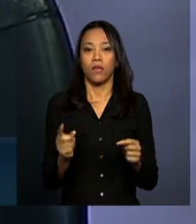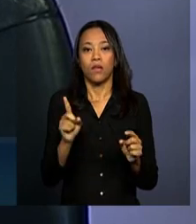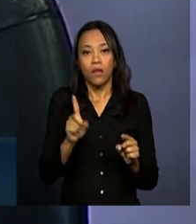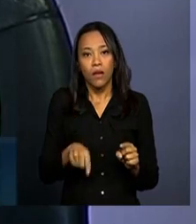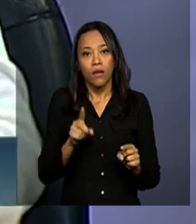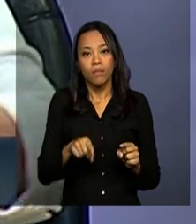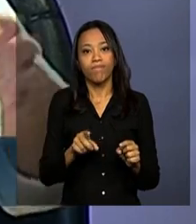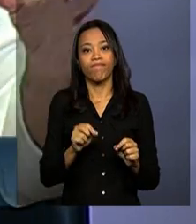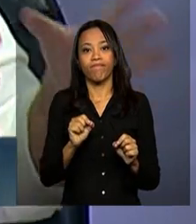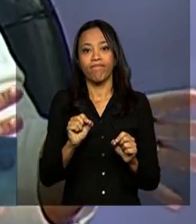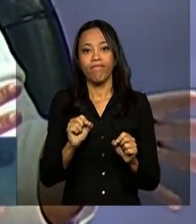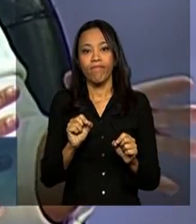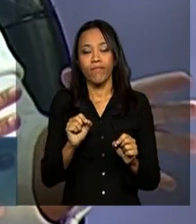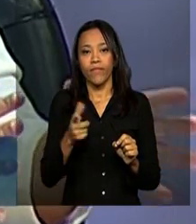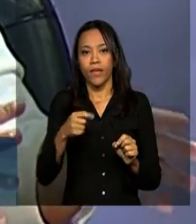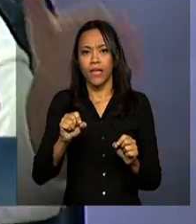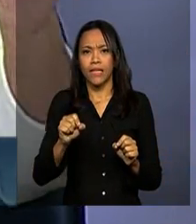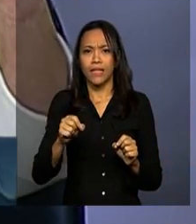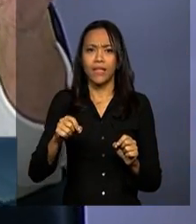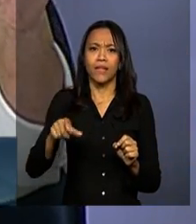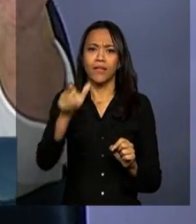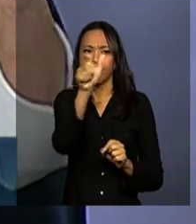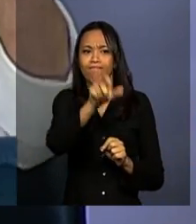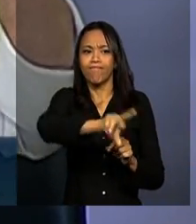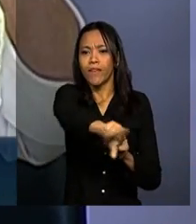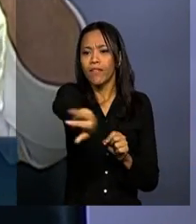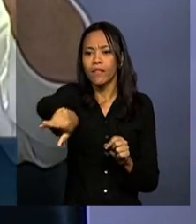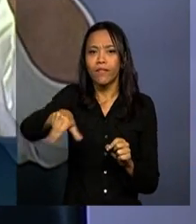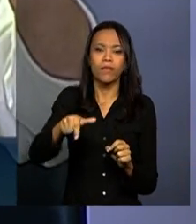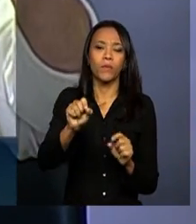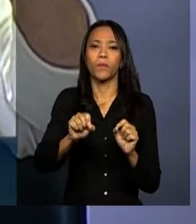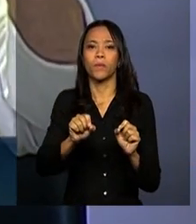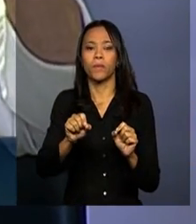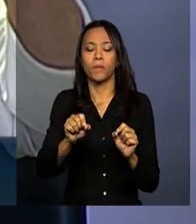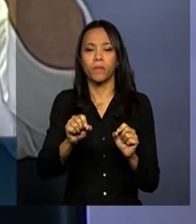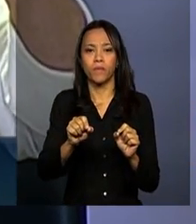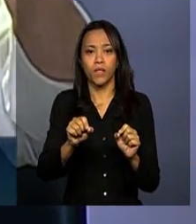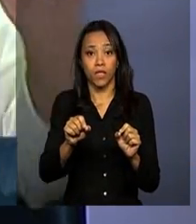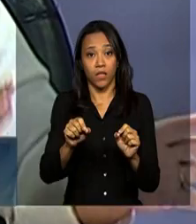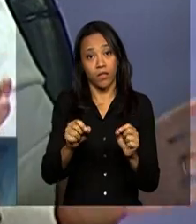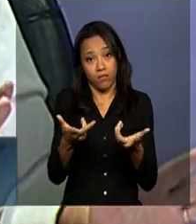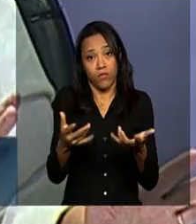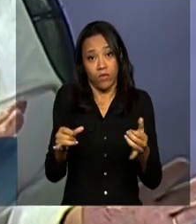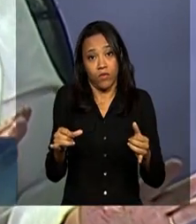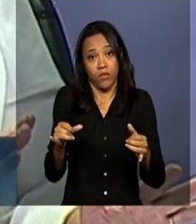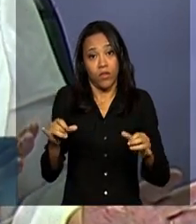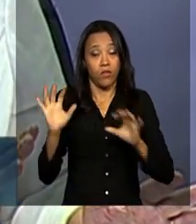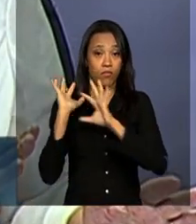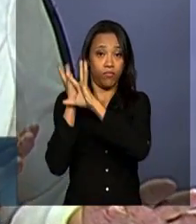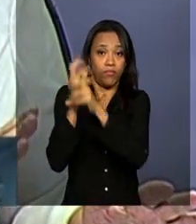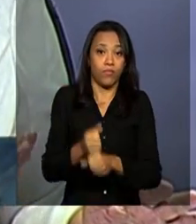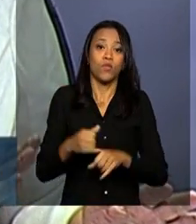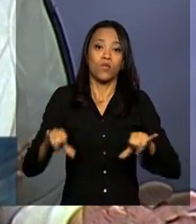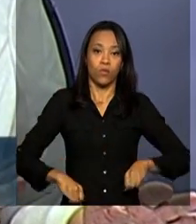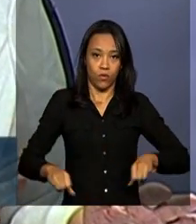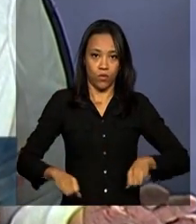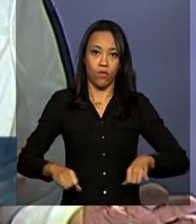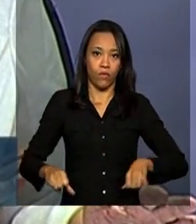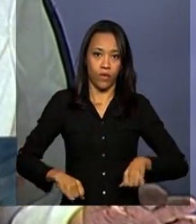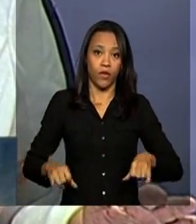dos segmentos mais frágeis, dos segmentos que sofreram historicamente